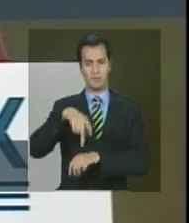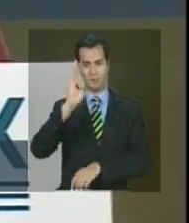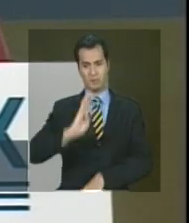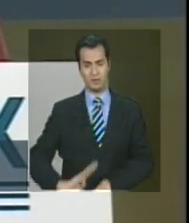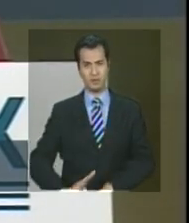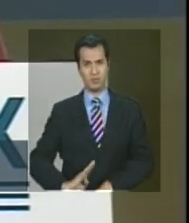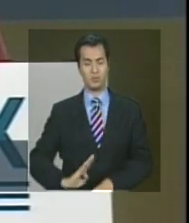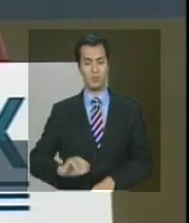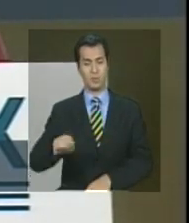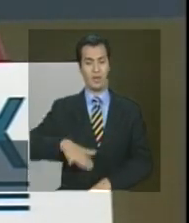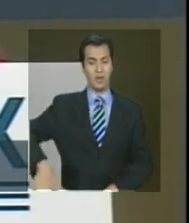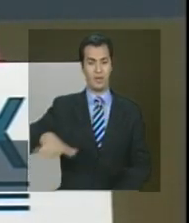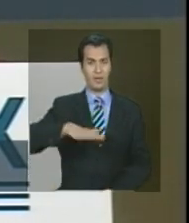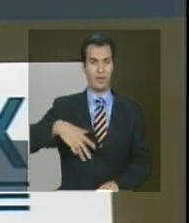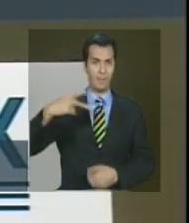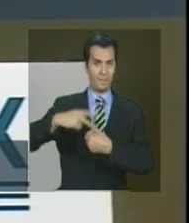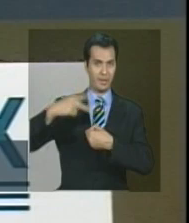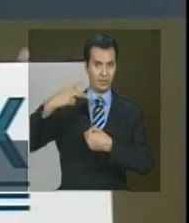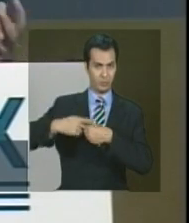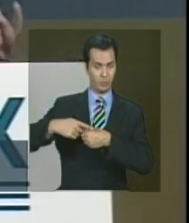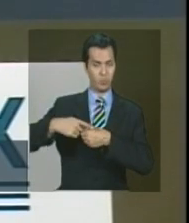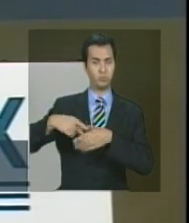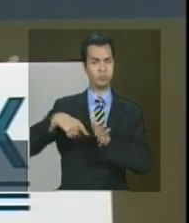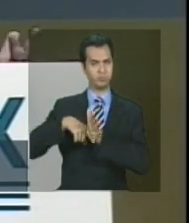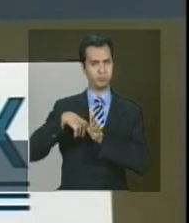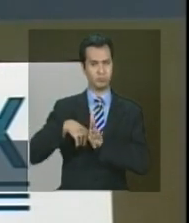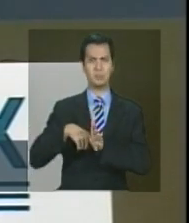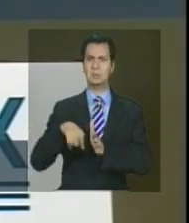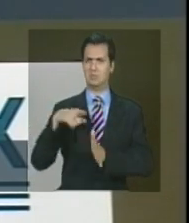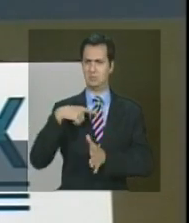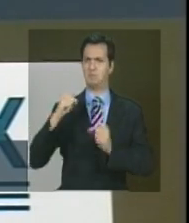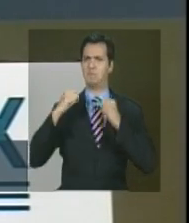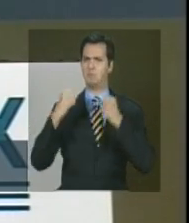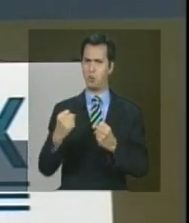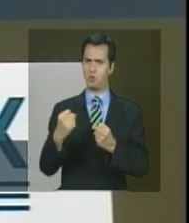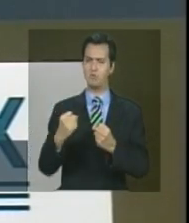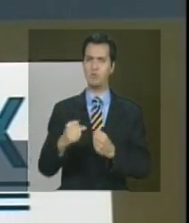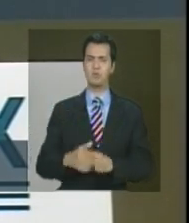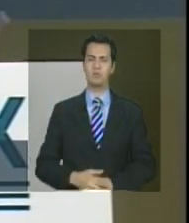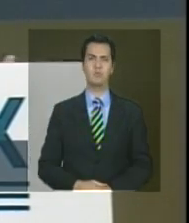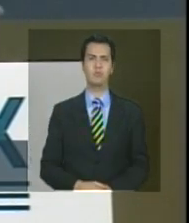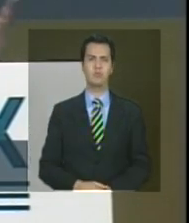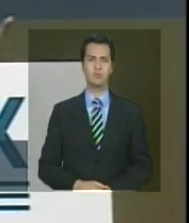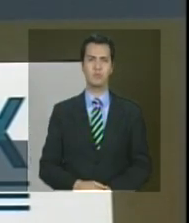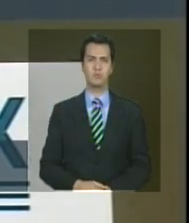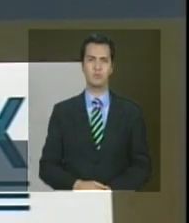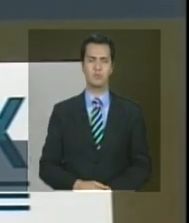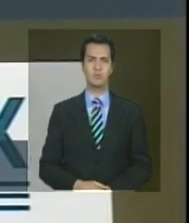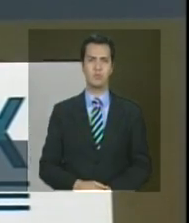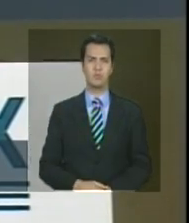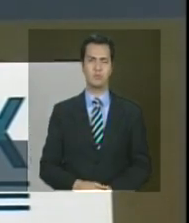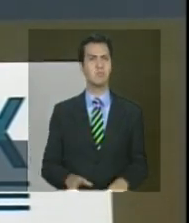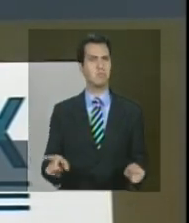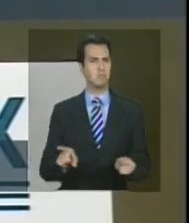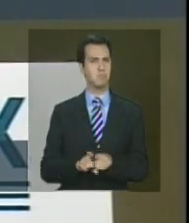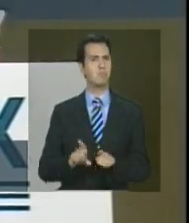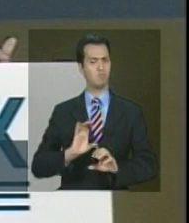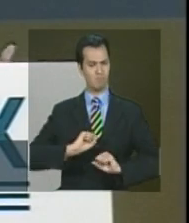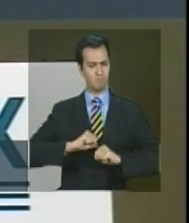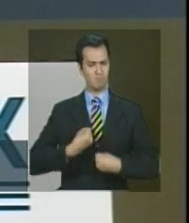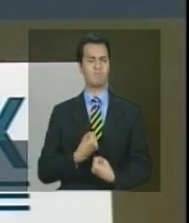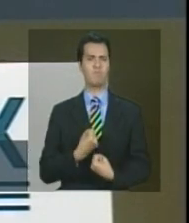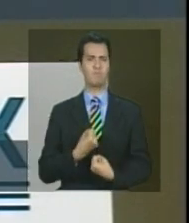petróleo, tem um grande poder e uma grande força de soberania. E